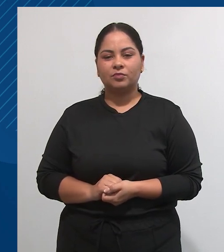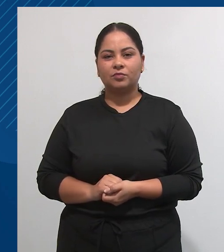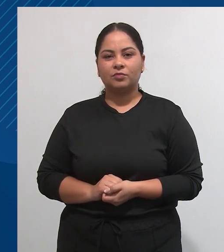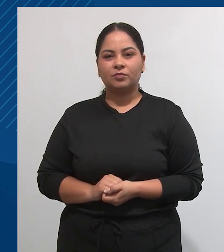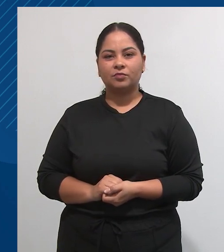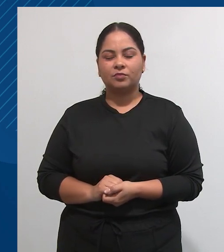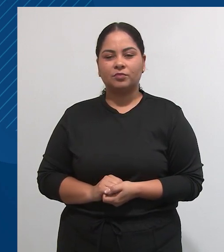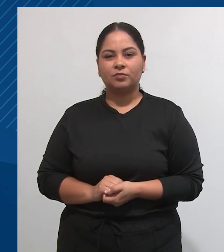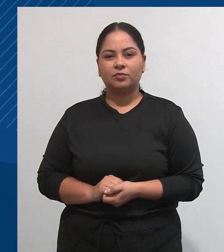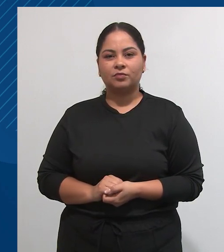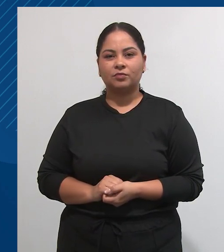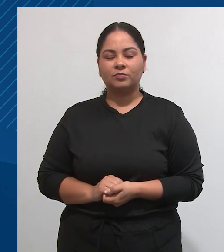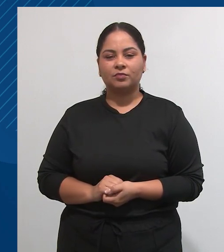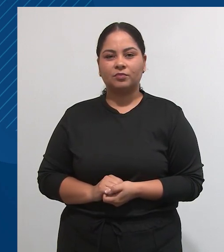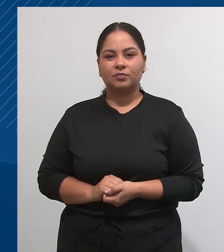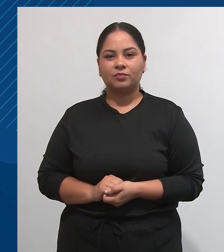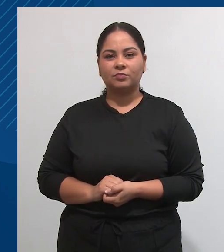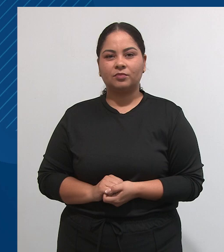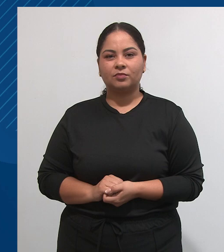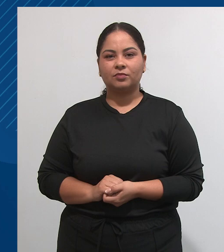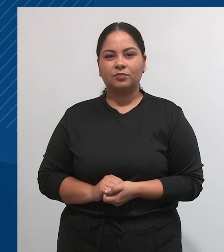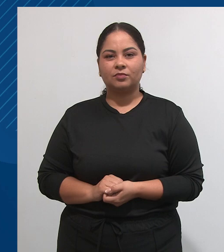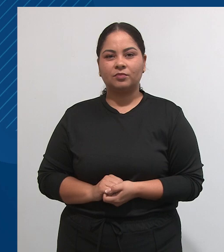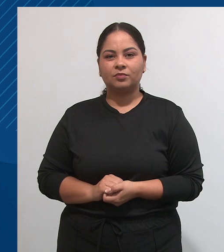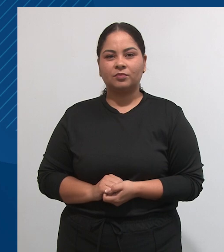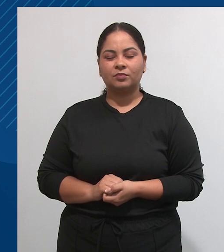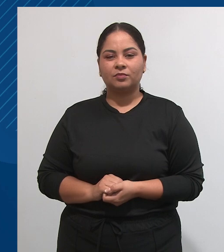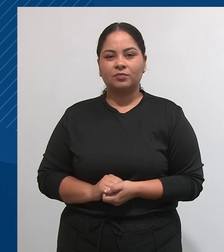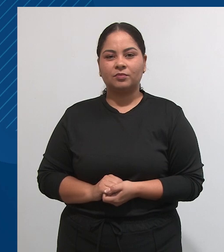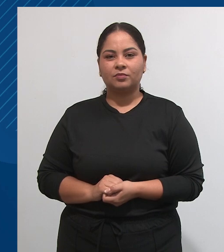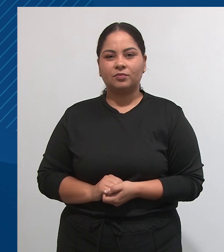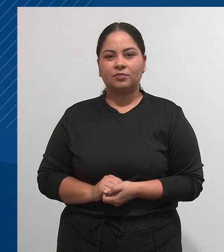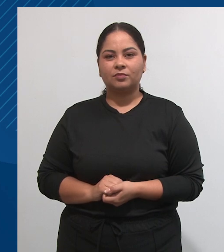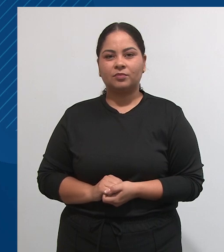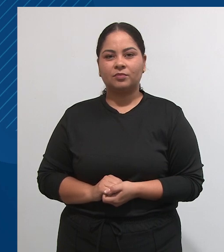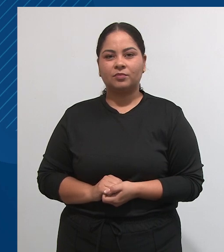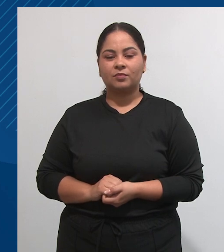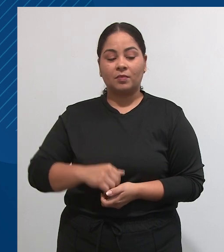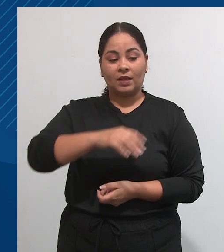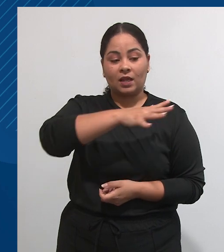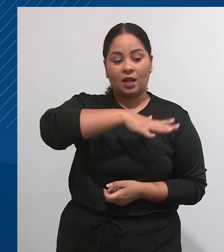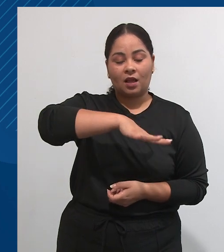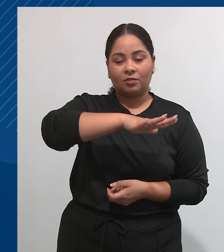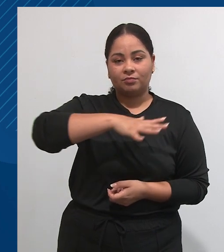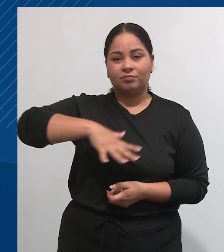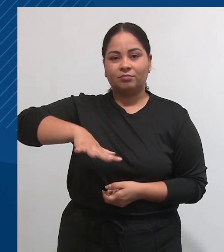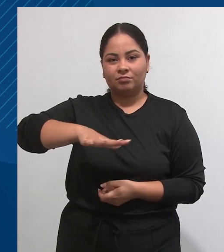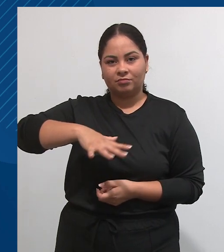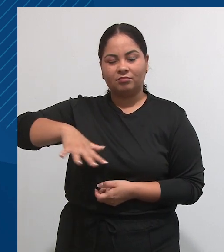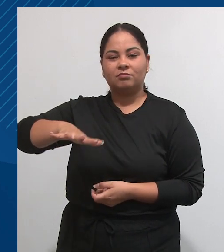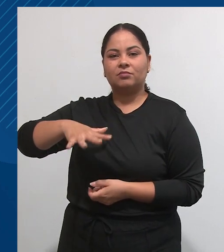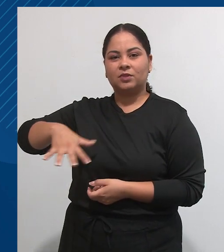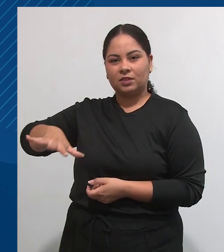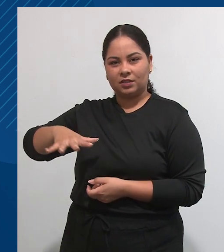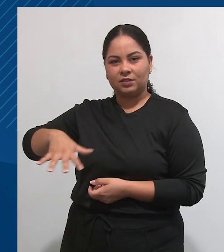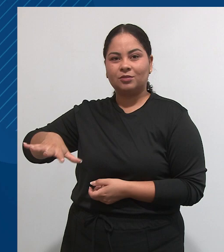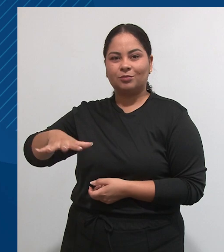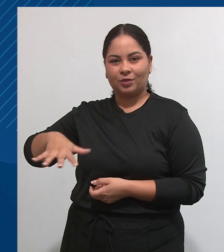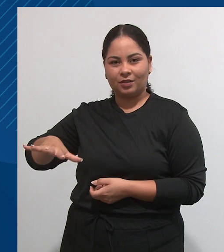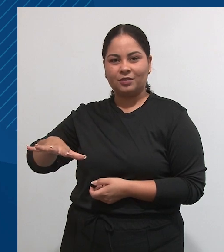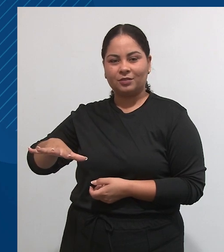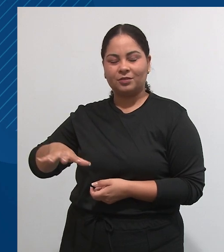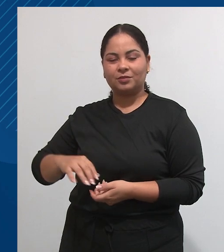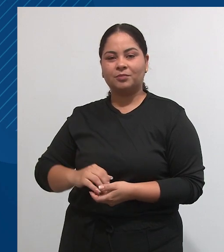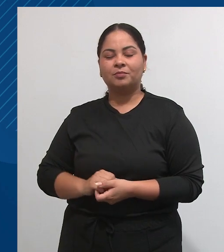contextualização. E daí, aonde esses territórios, né, das